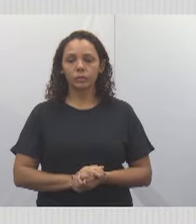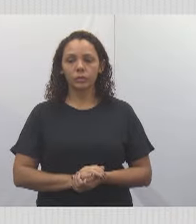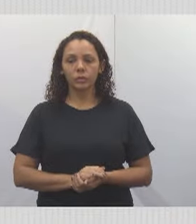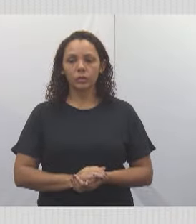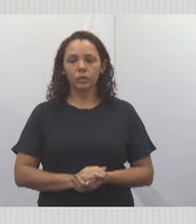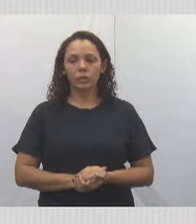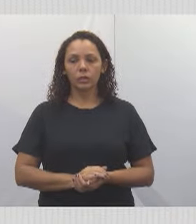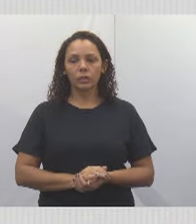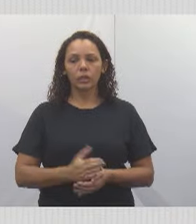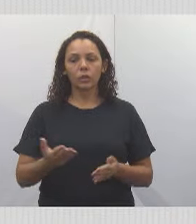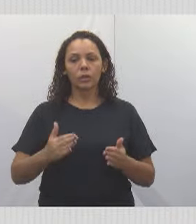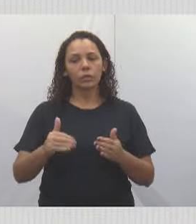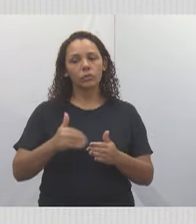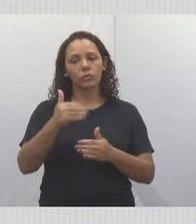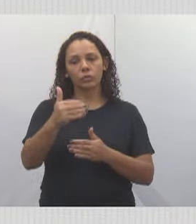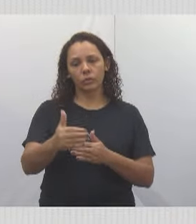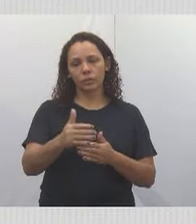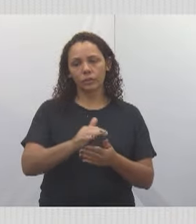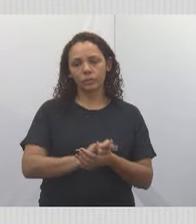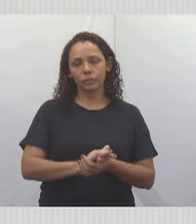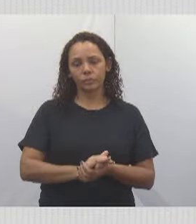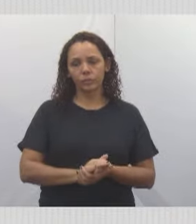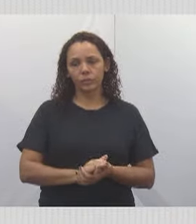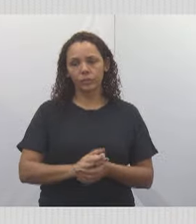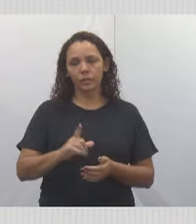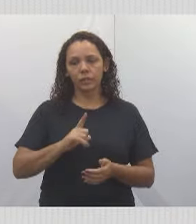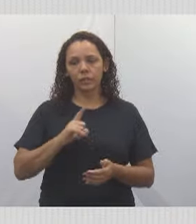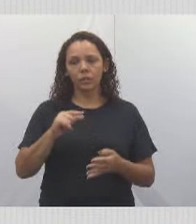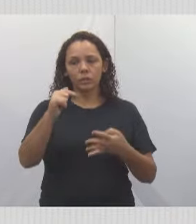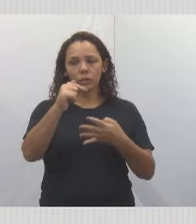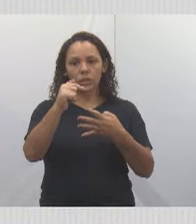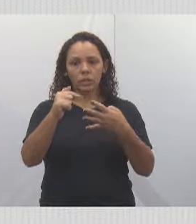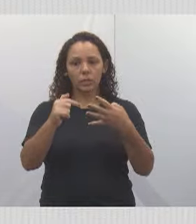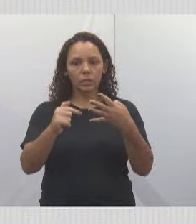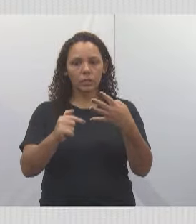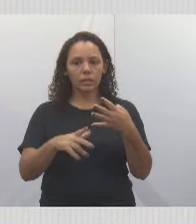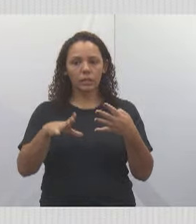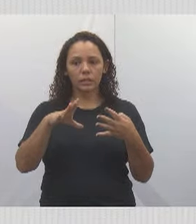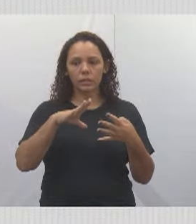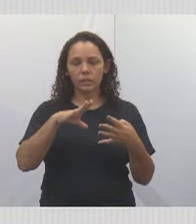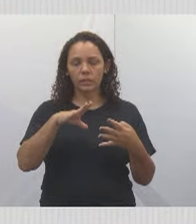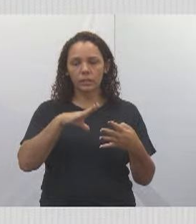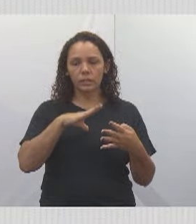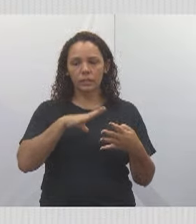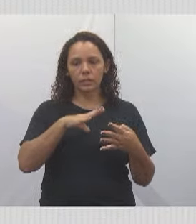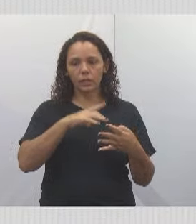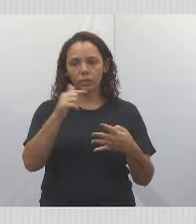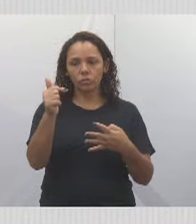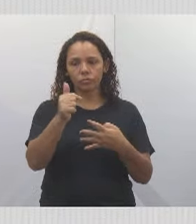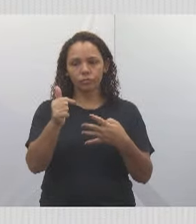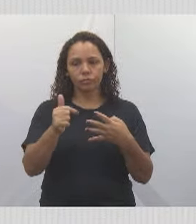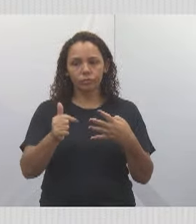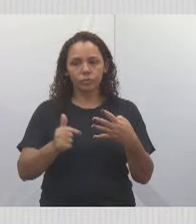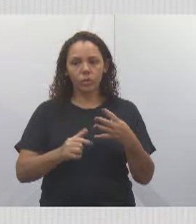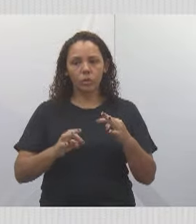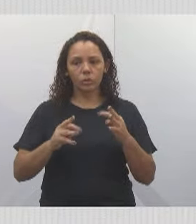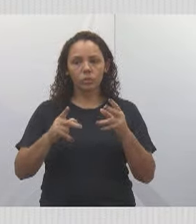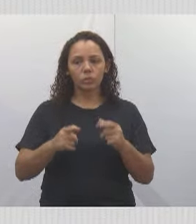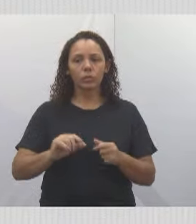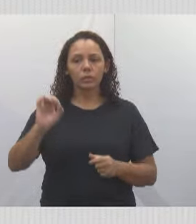Referências fora do domicílio. Então, temos todos esses prestadores, tanto em São José dos Campos, Taubaté, São Paulo, Campinas, Sorocaba, Barretos e